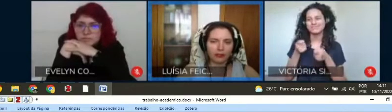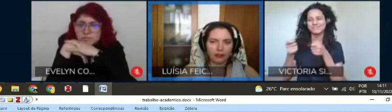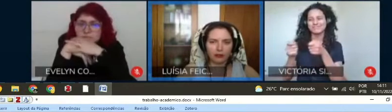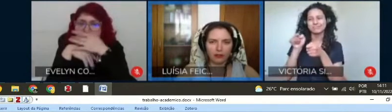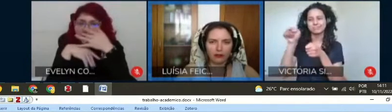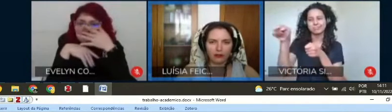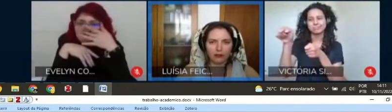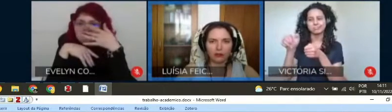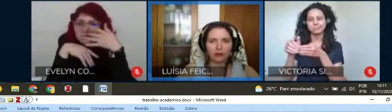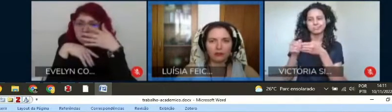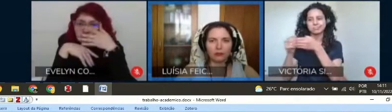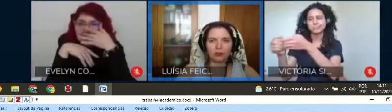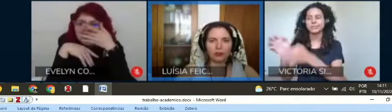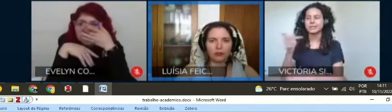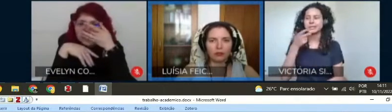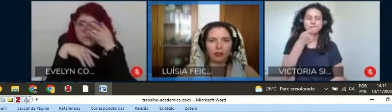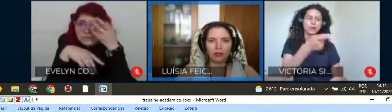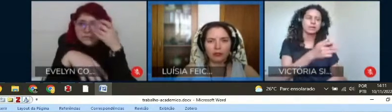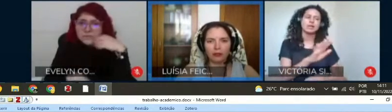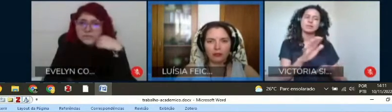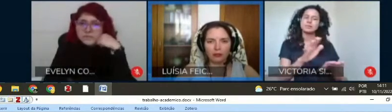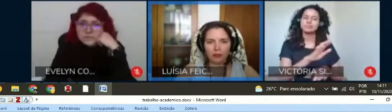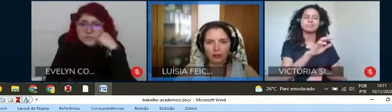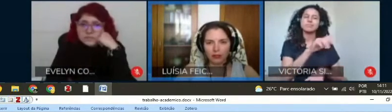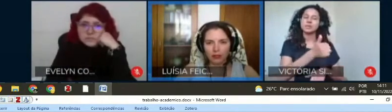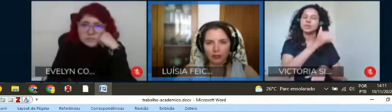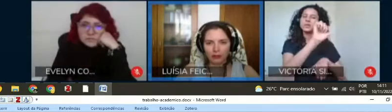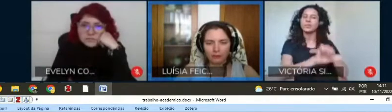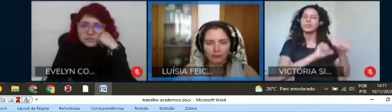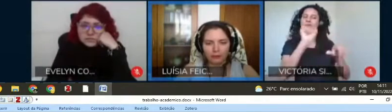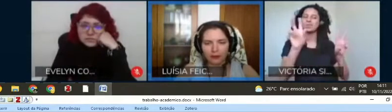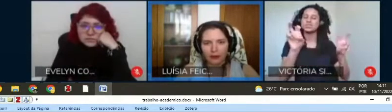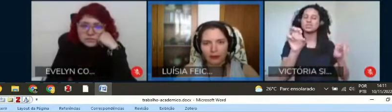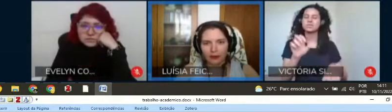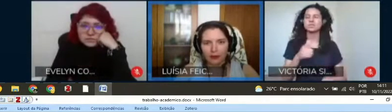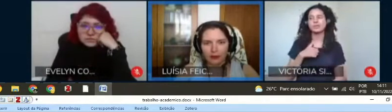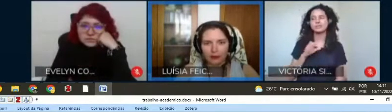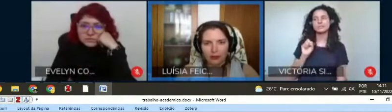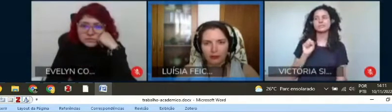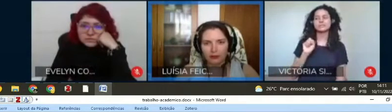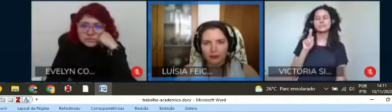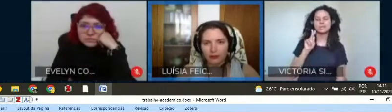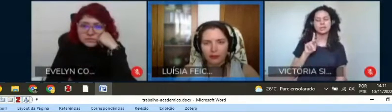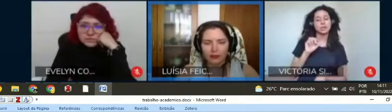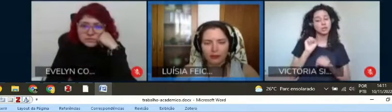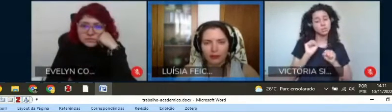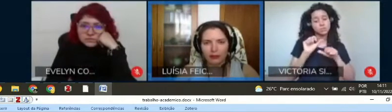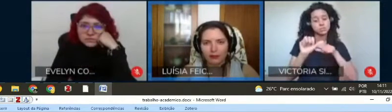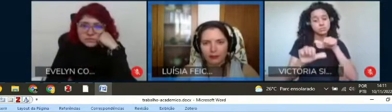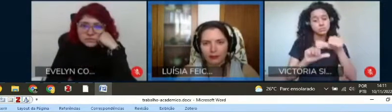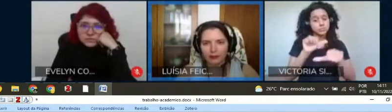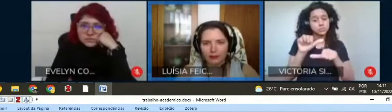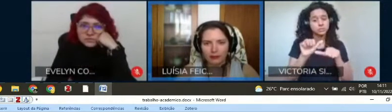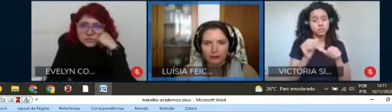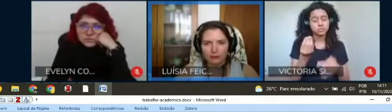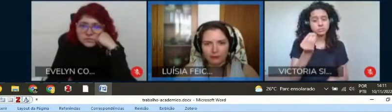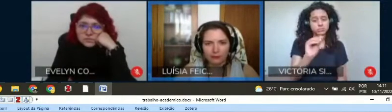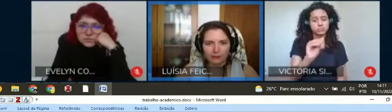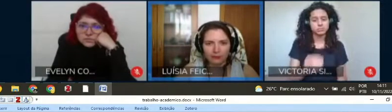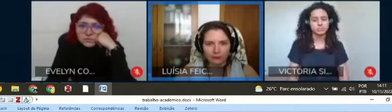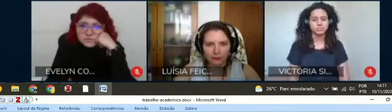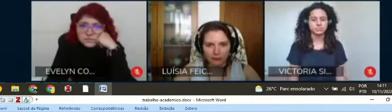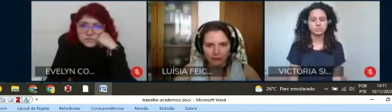altera aí que tá ruim esse título, esse subtítulo. Daí eu só venho aqui e altero. Vai ser então